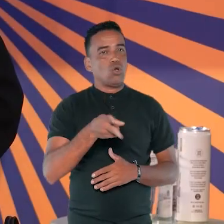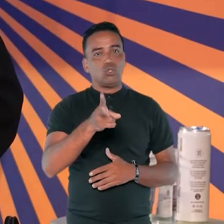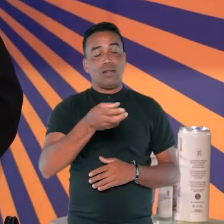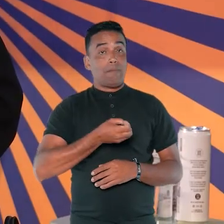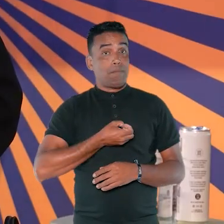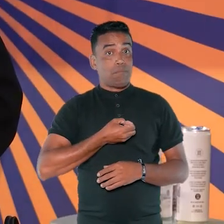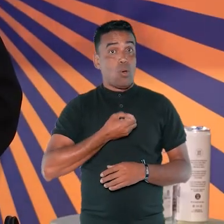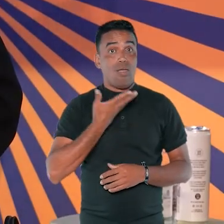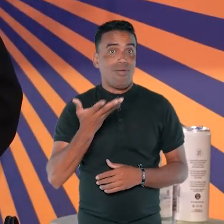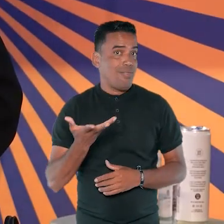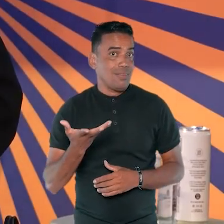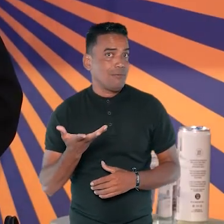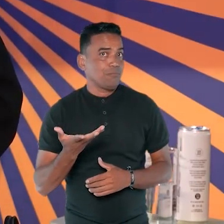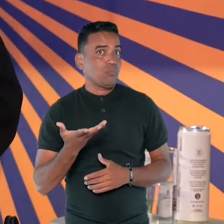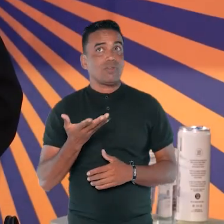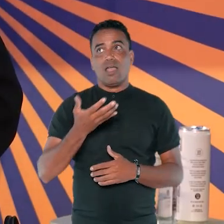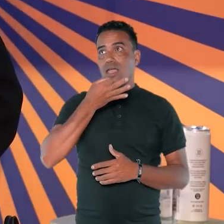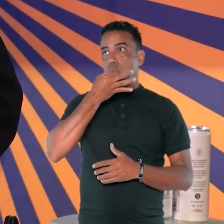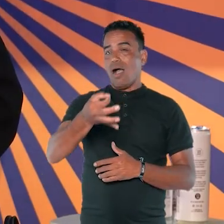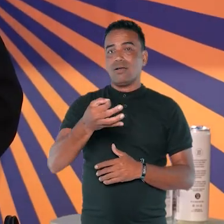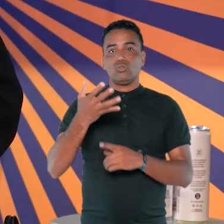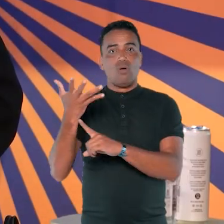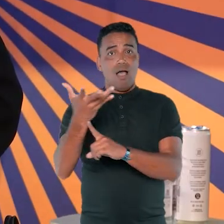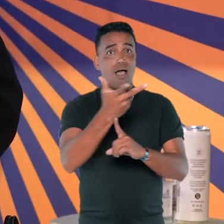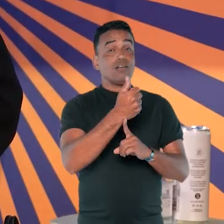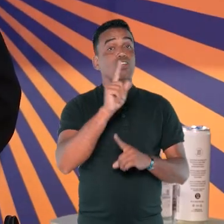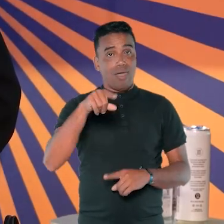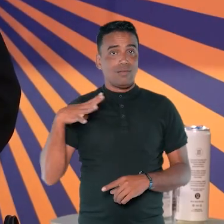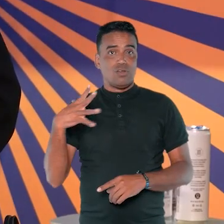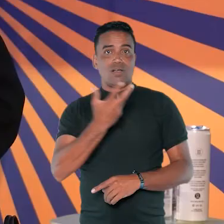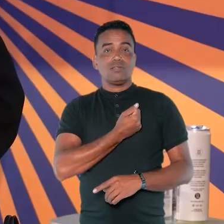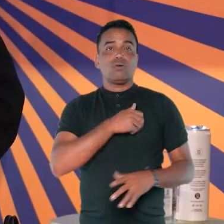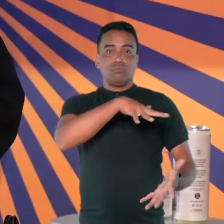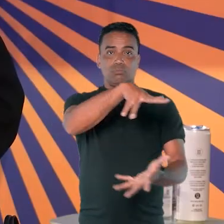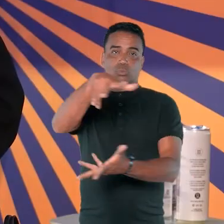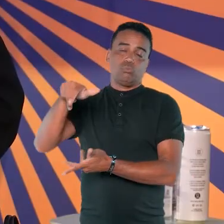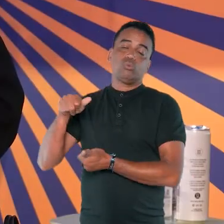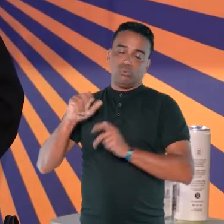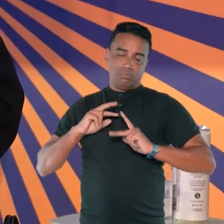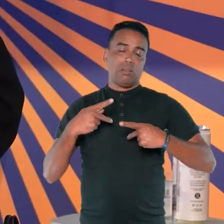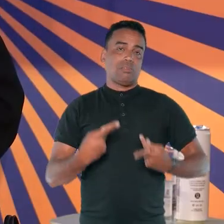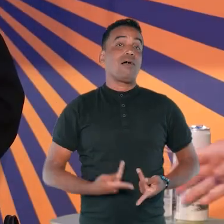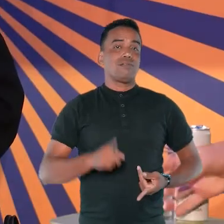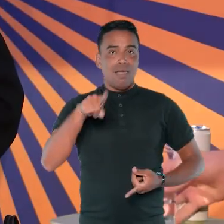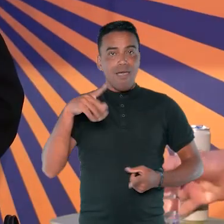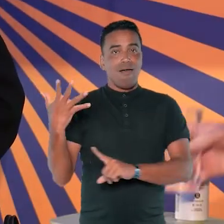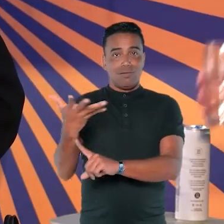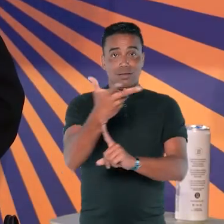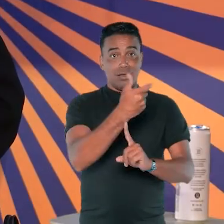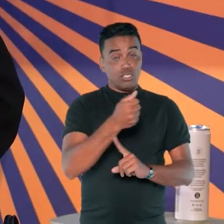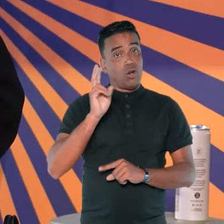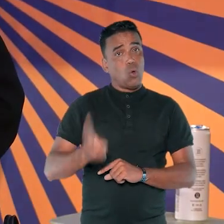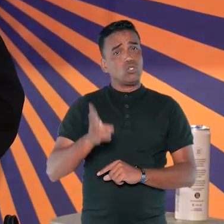os poetas, como eu acho que a arte é a nossa salvação, é o que salva a humanidade, é exatamente a arte, ele